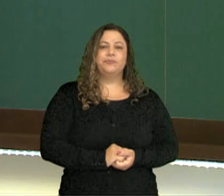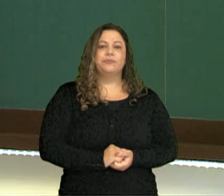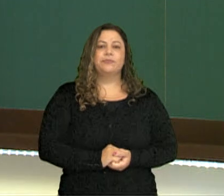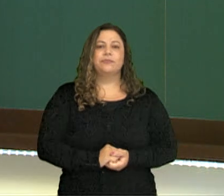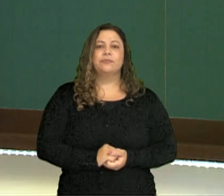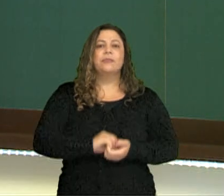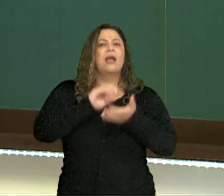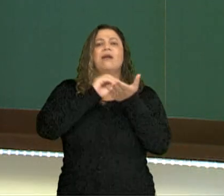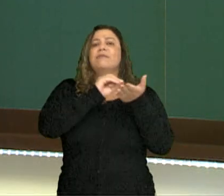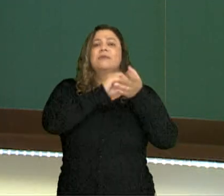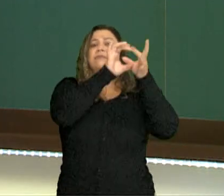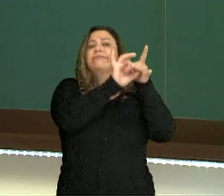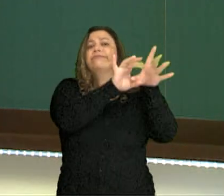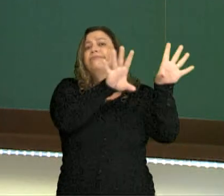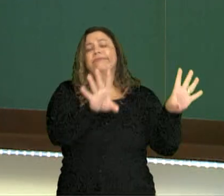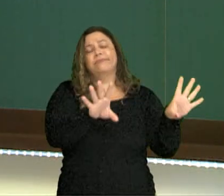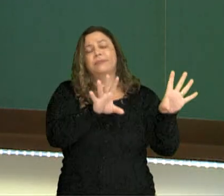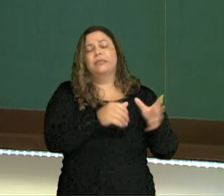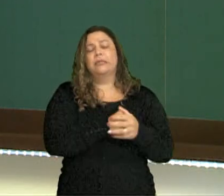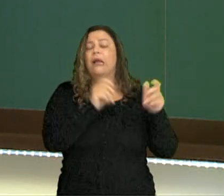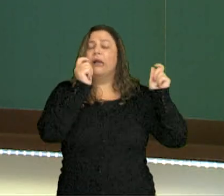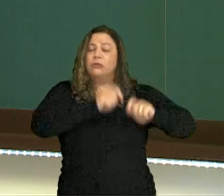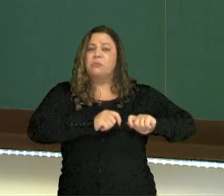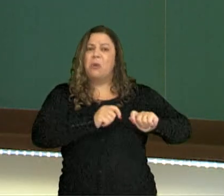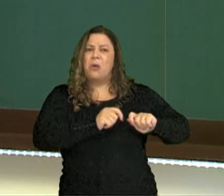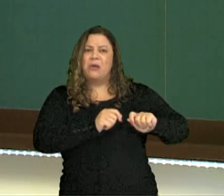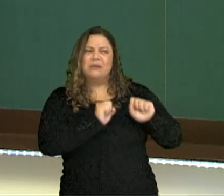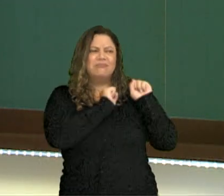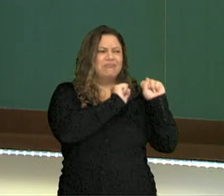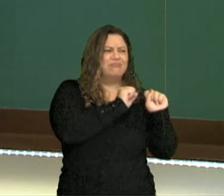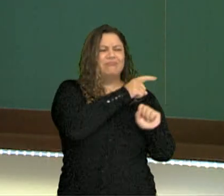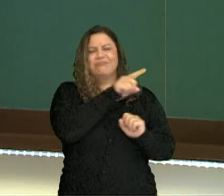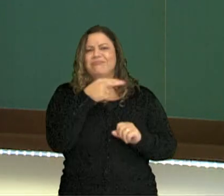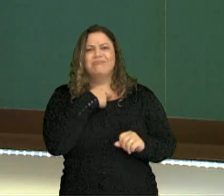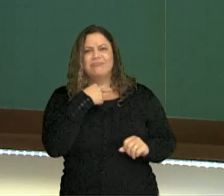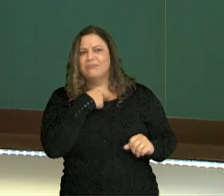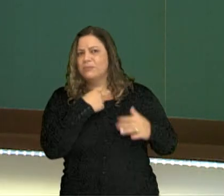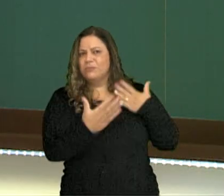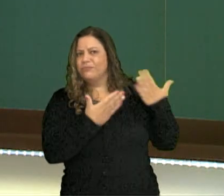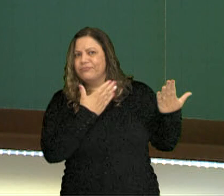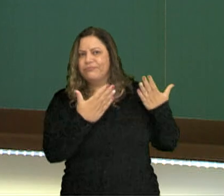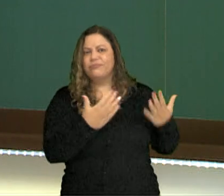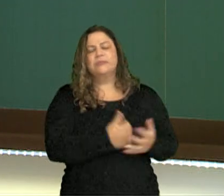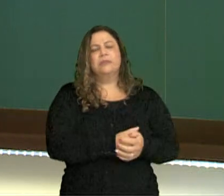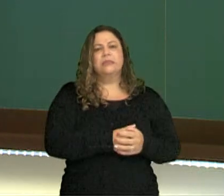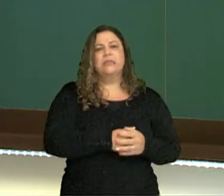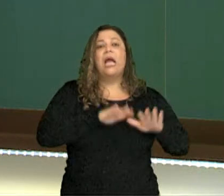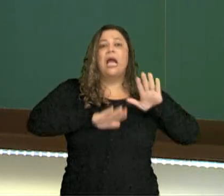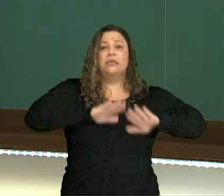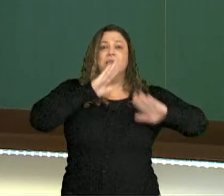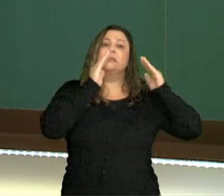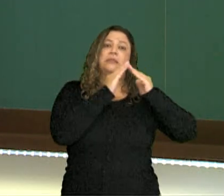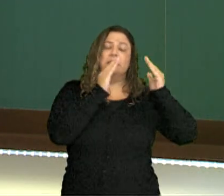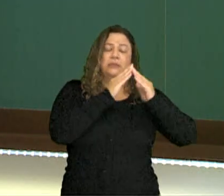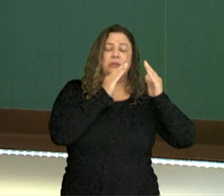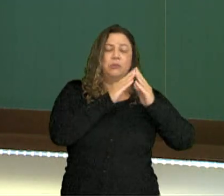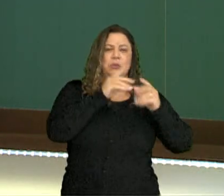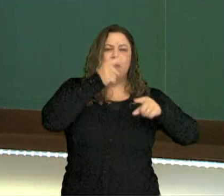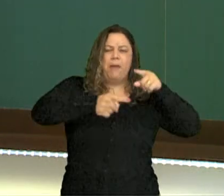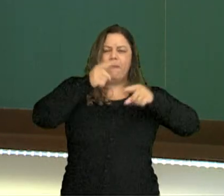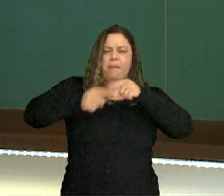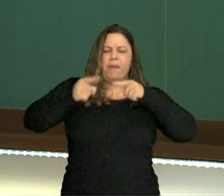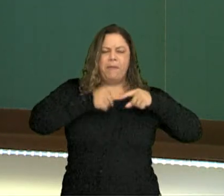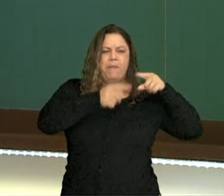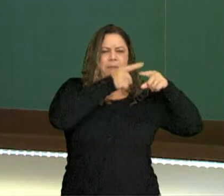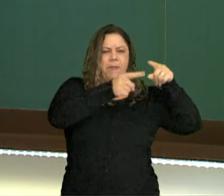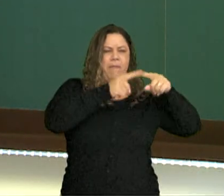de liberdade, pode isso, não pode aquilo. Às vezes a pessoa mora num condomínio que quase tudo é proibido, ou